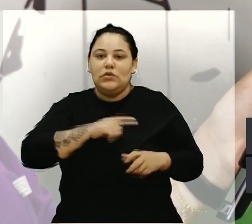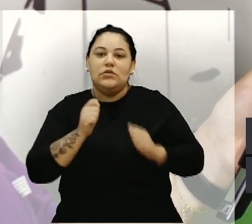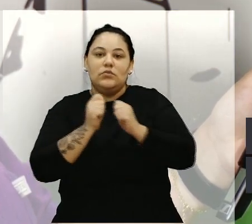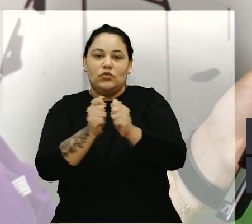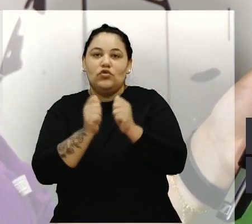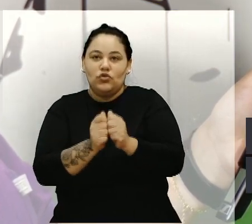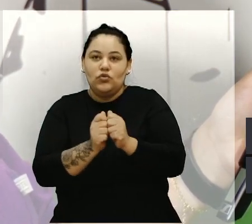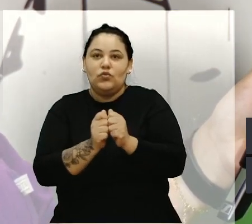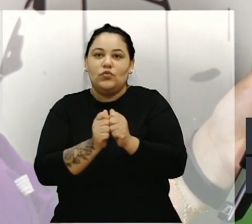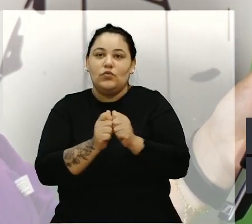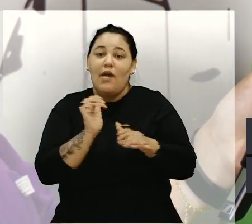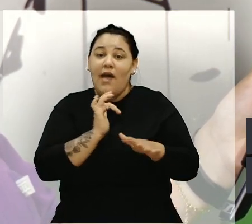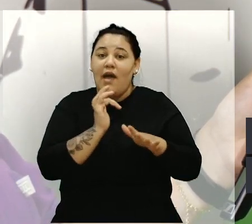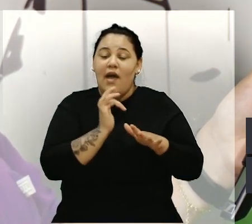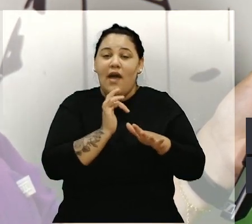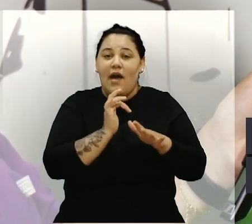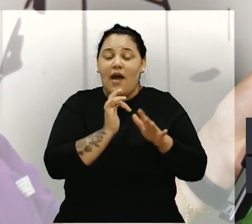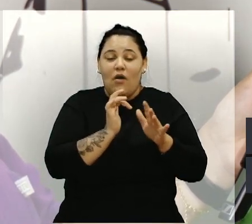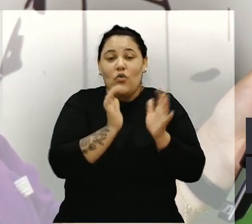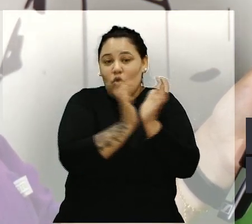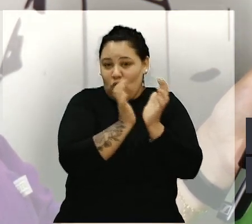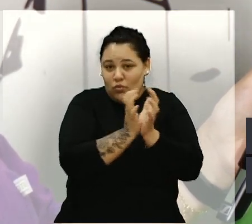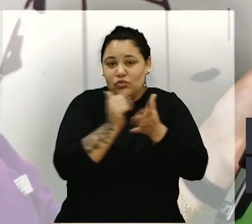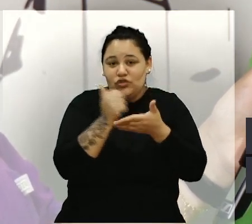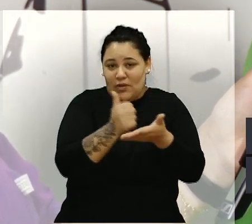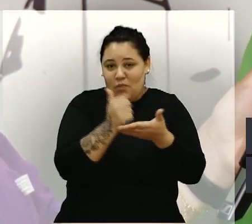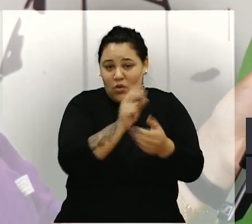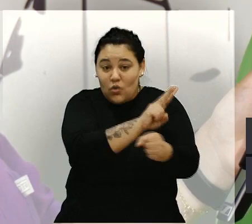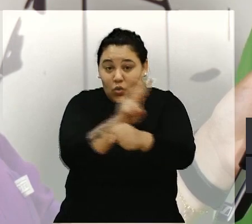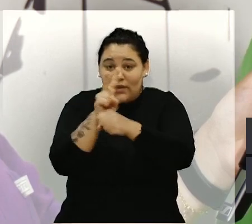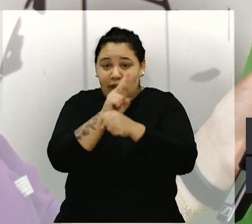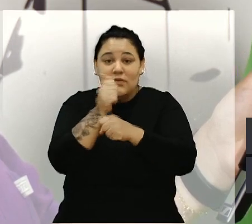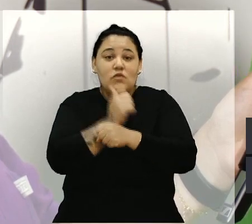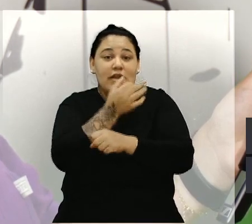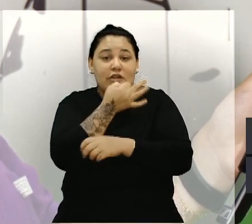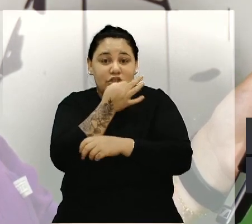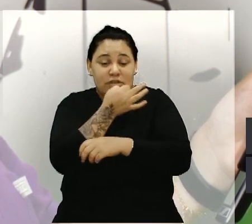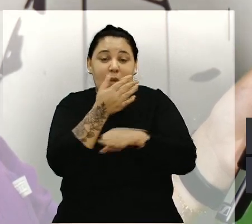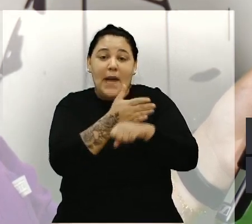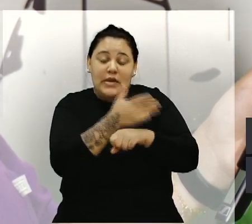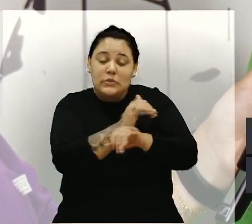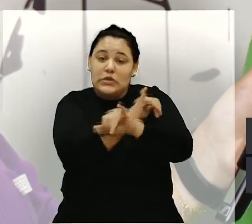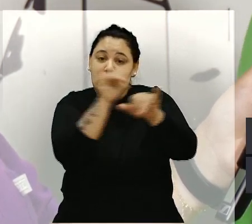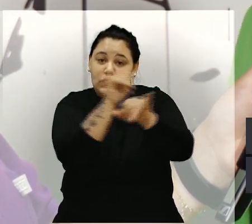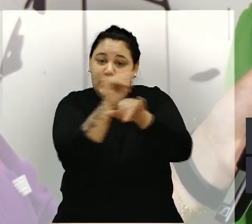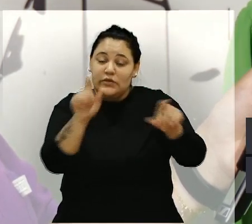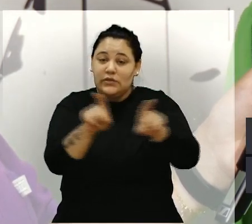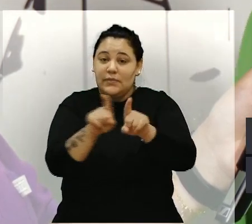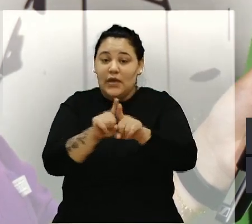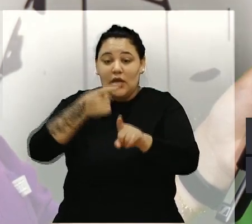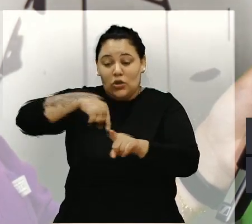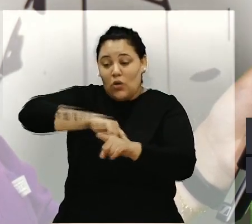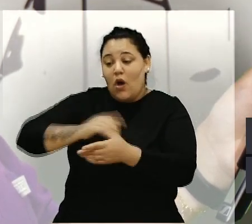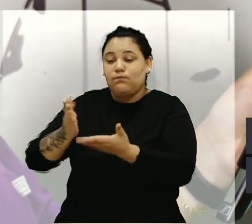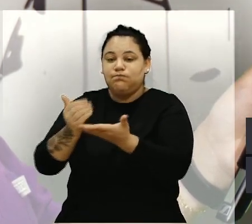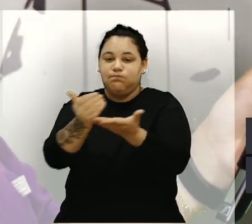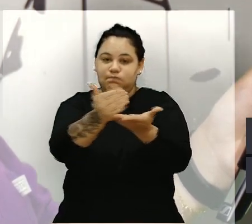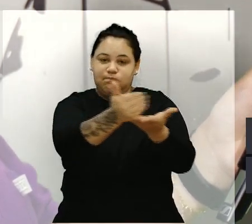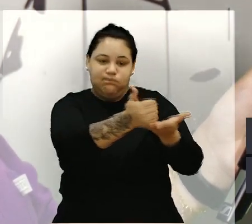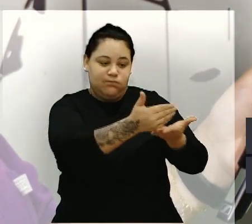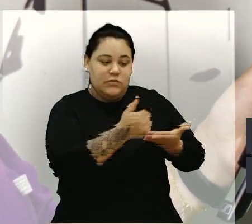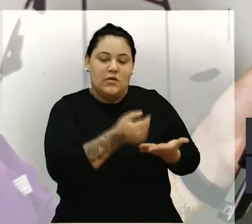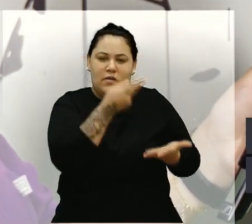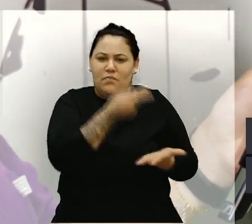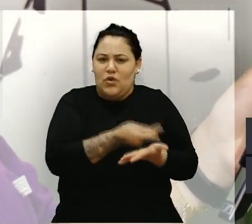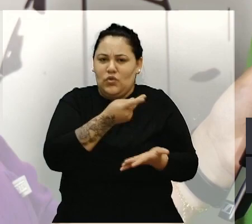a Rede de Proteção da Mulher de Caxias do Sul, entrou na nossa campanha, nós estamos arrecadando produto